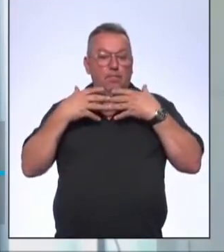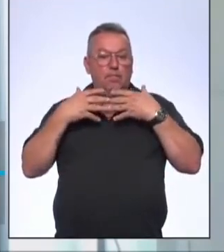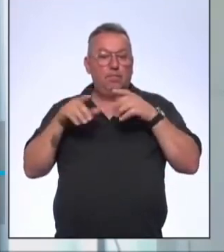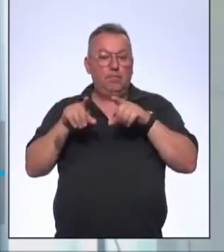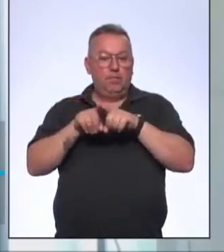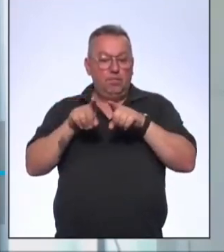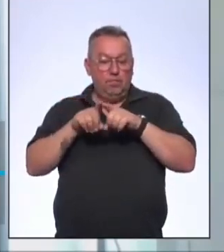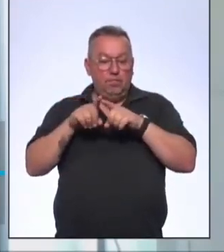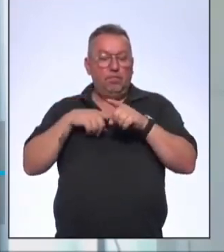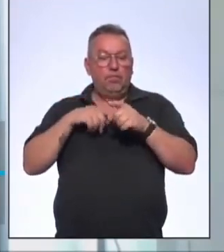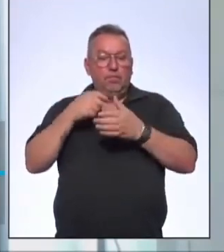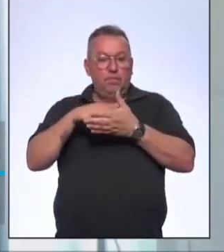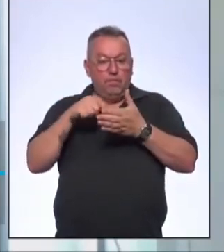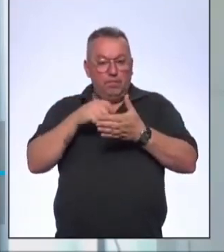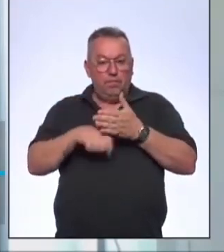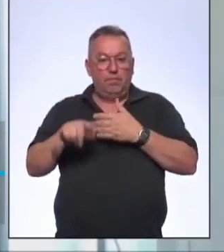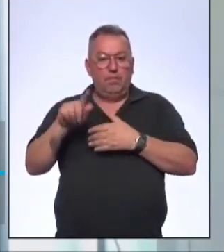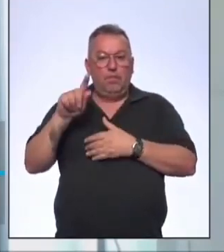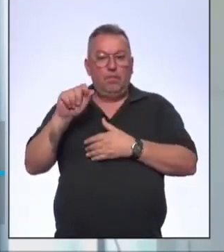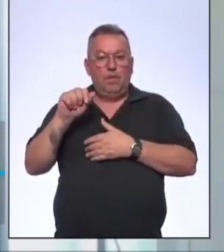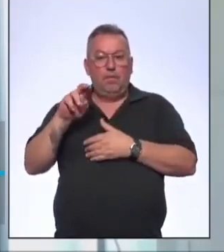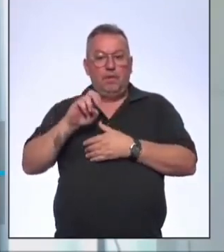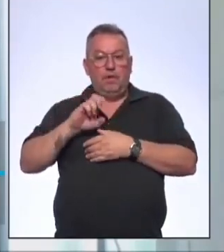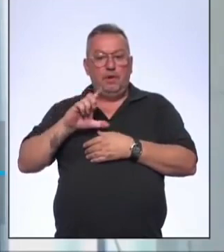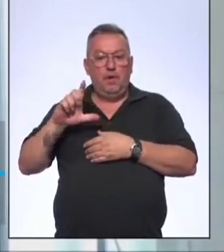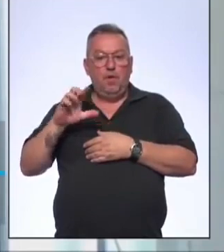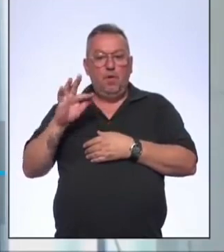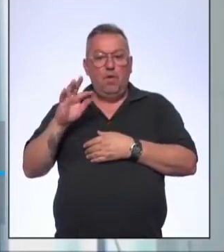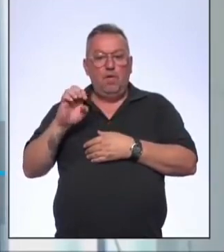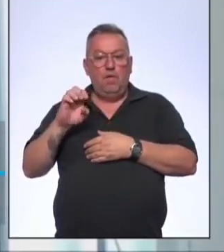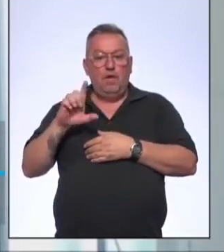o Gabriel Felipe.